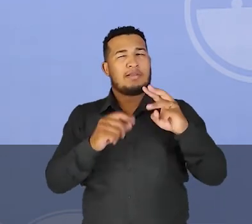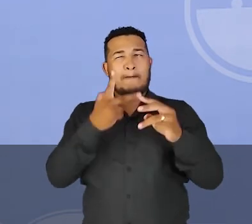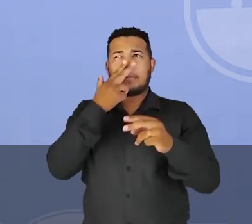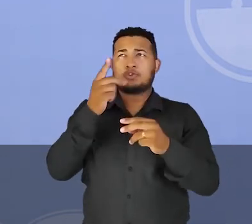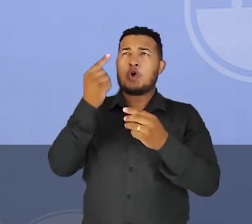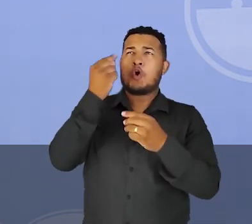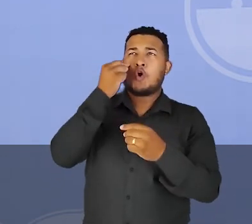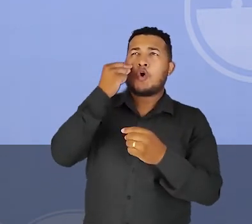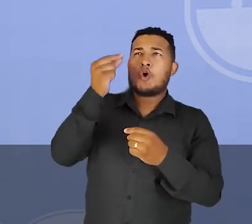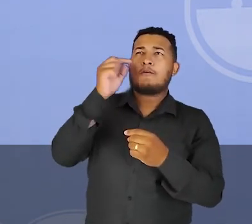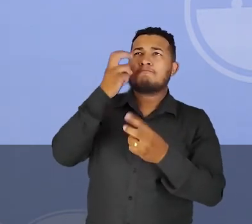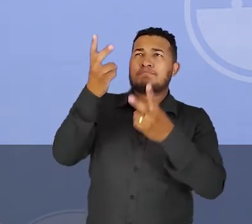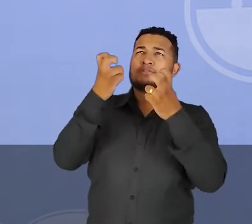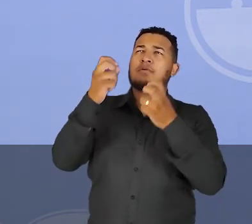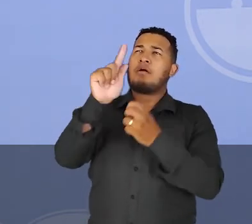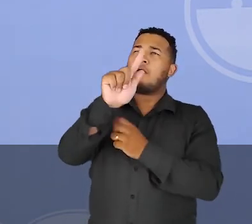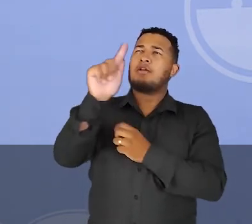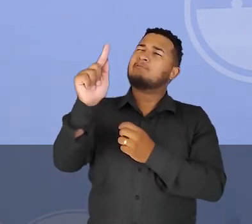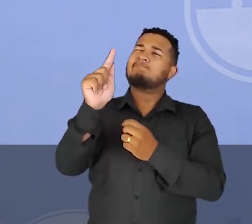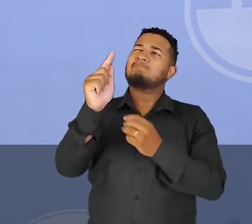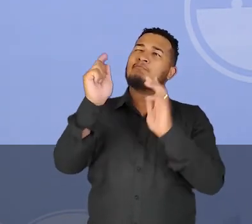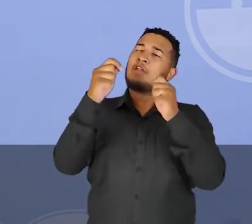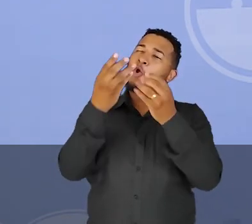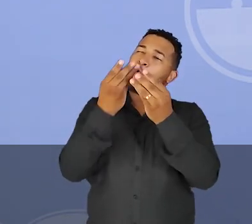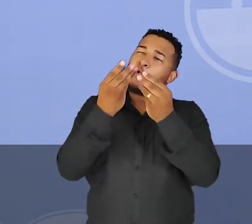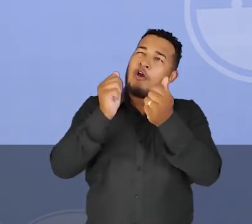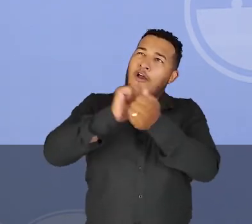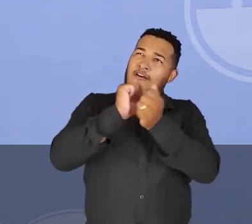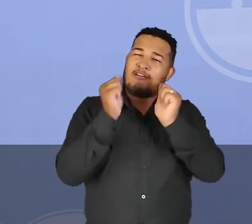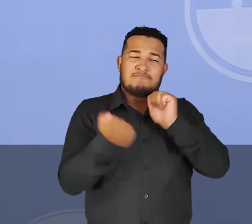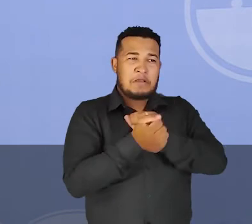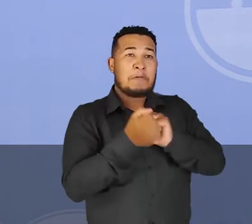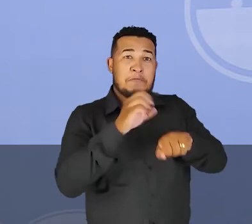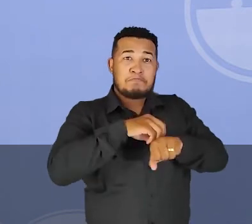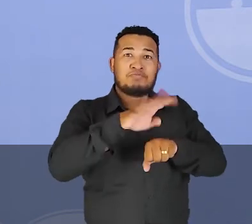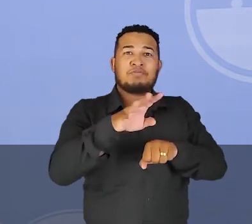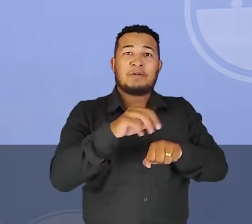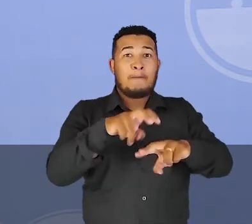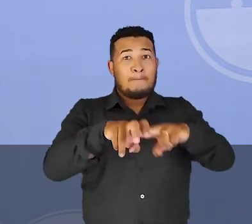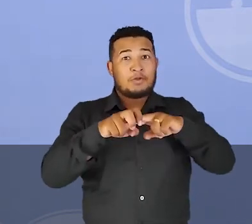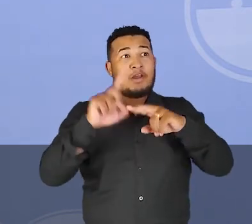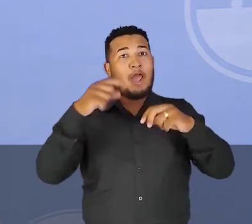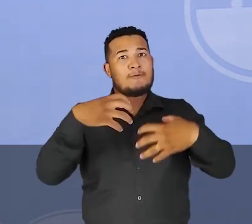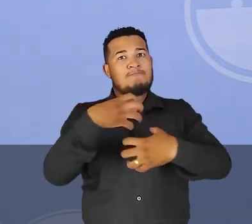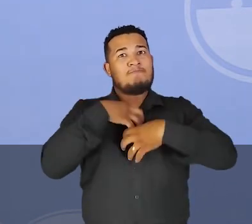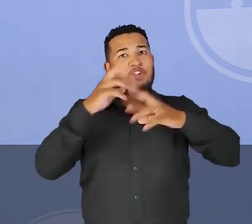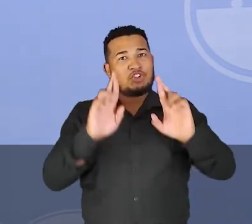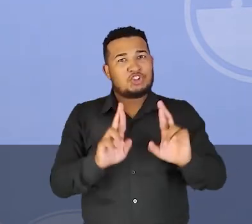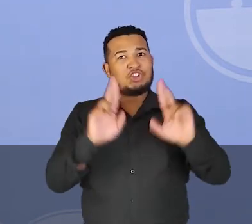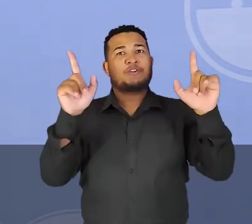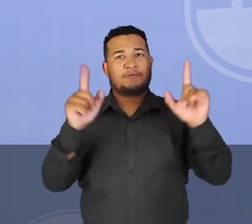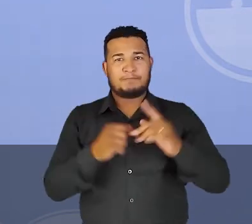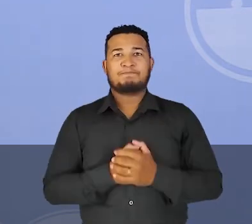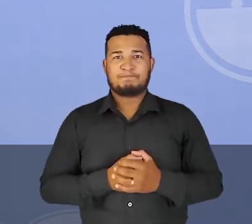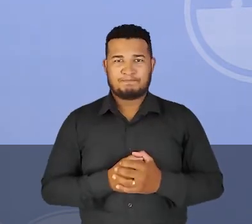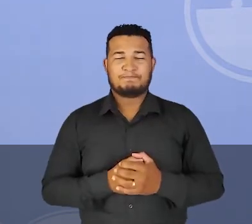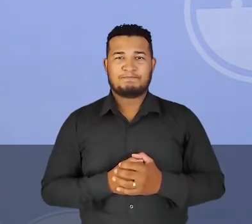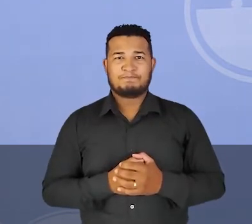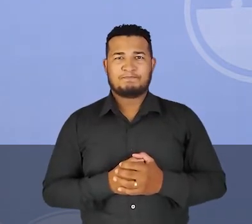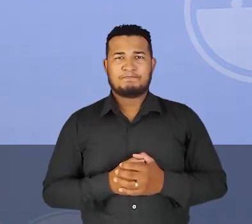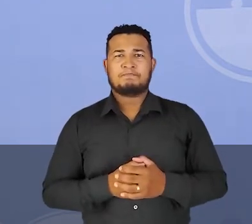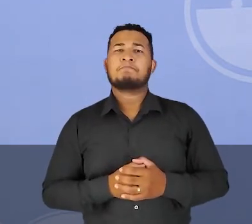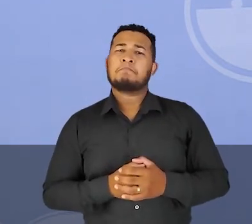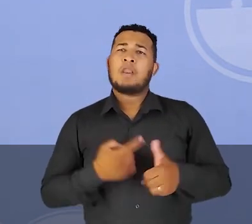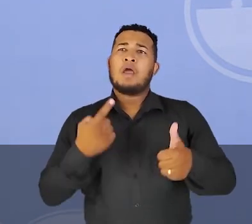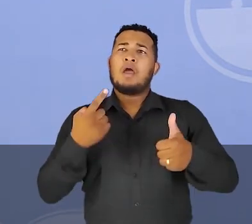Galileu. E é justamente aí que podemos dizer a grande diferença. E